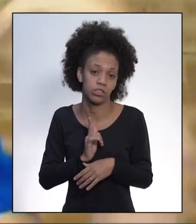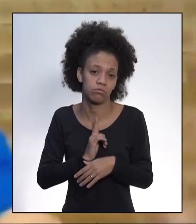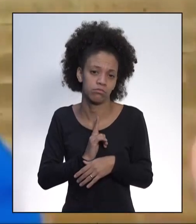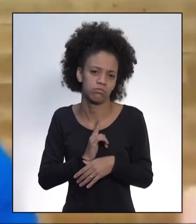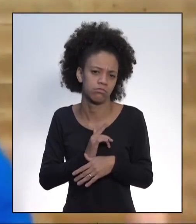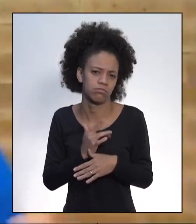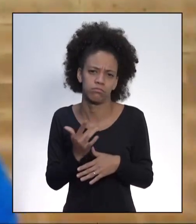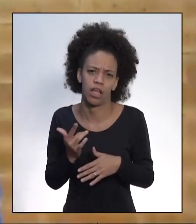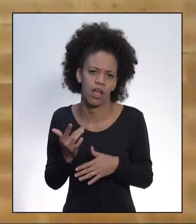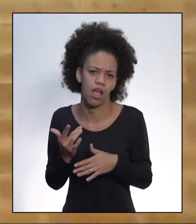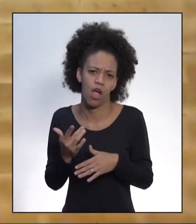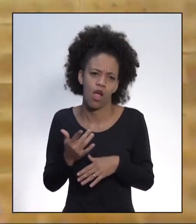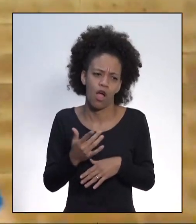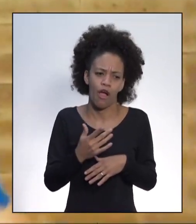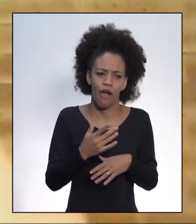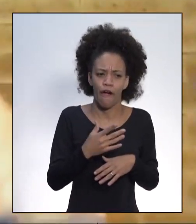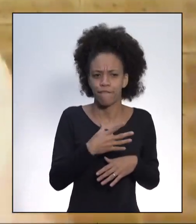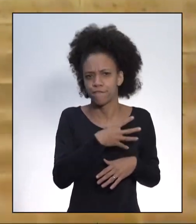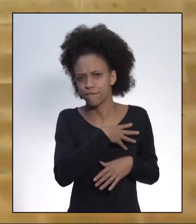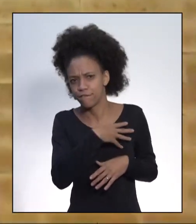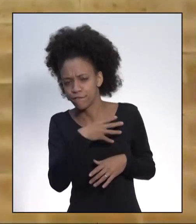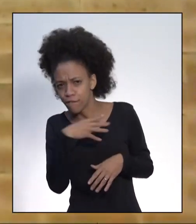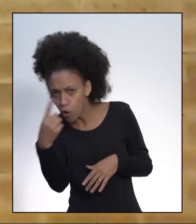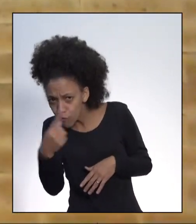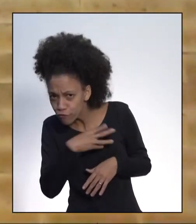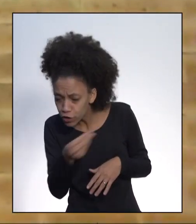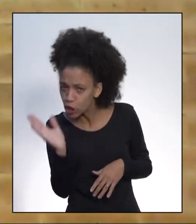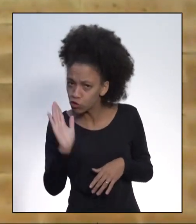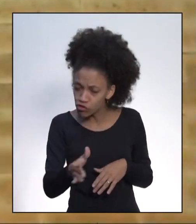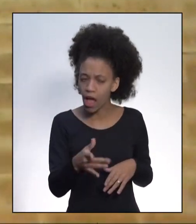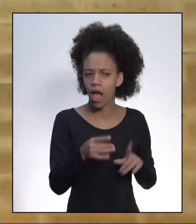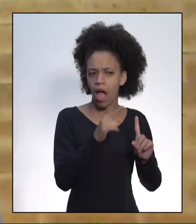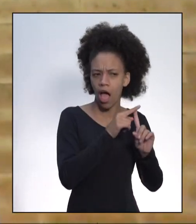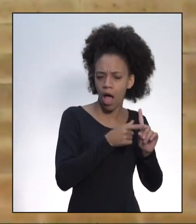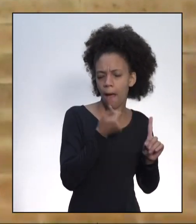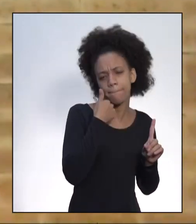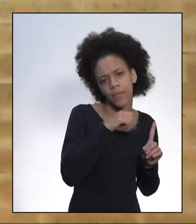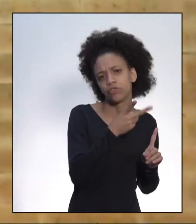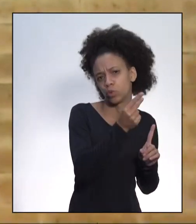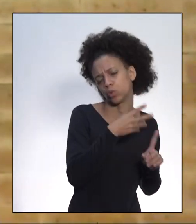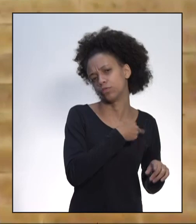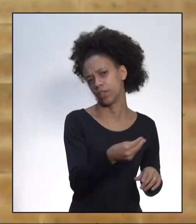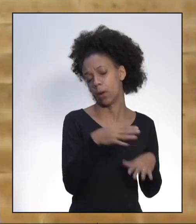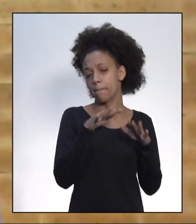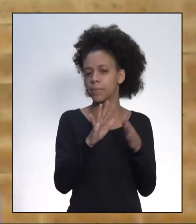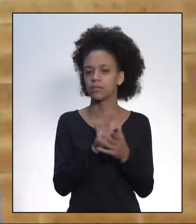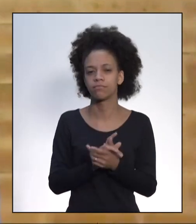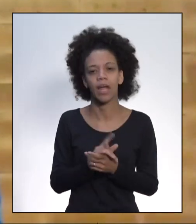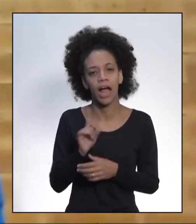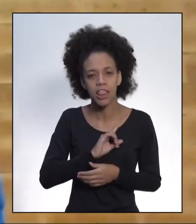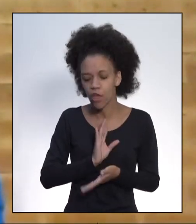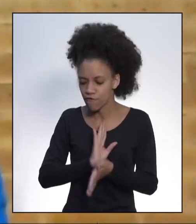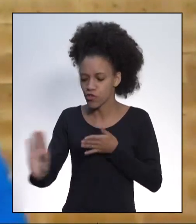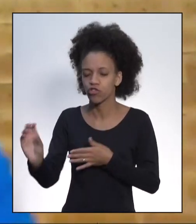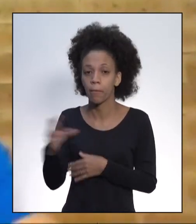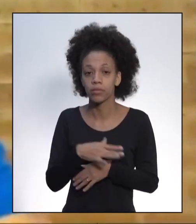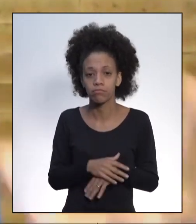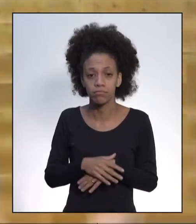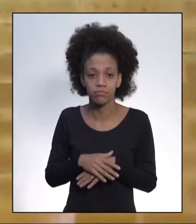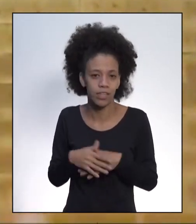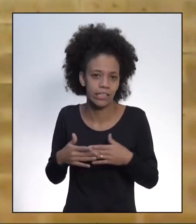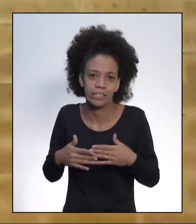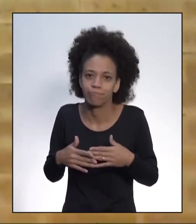sólido, eu com um filho, uma esposa grávida ali, que talvez seria a melhor opção para mim, eu falei, não, eu vou apostar em algo novo. E eu apostei em